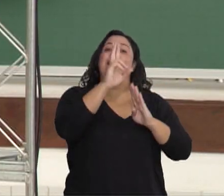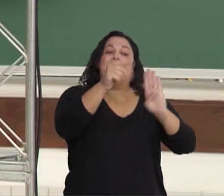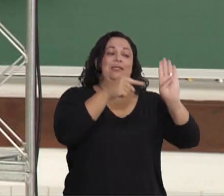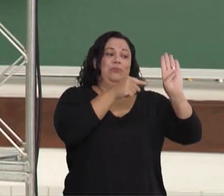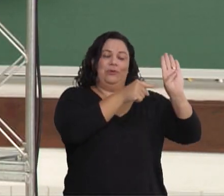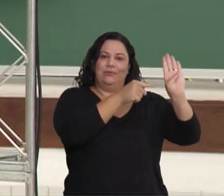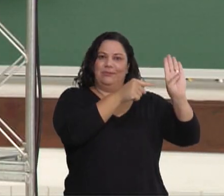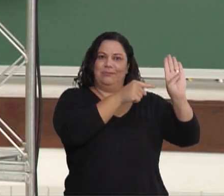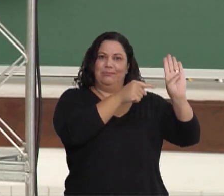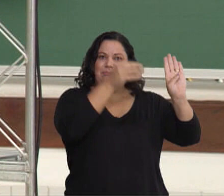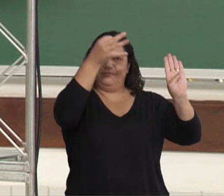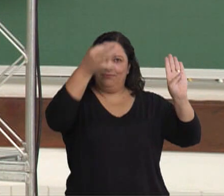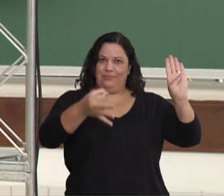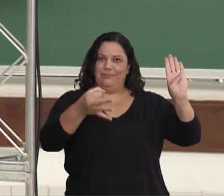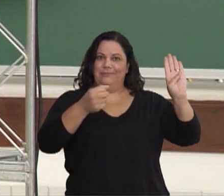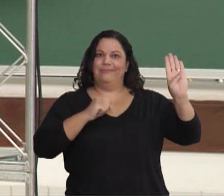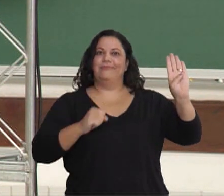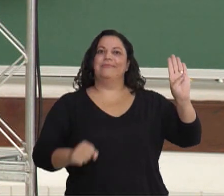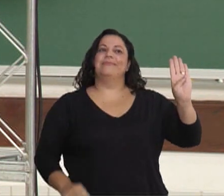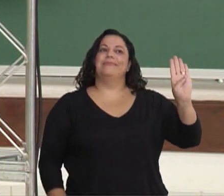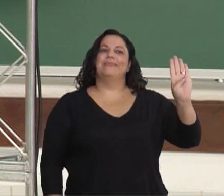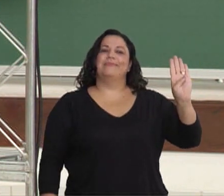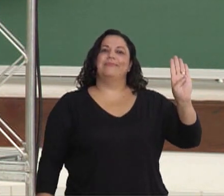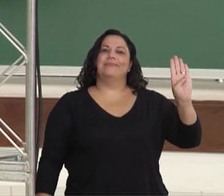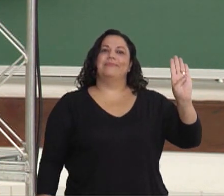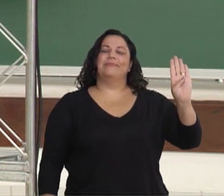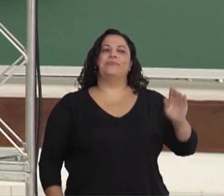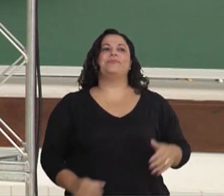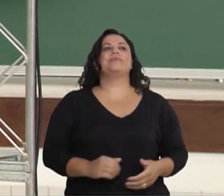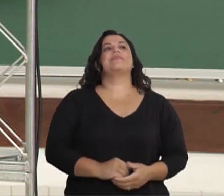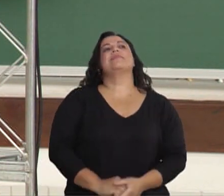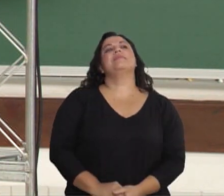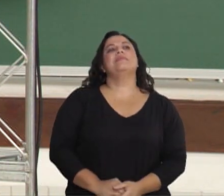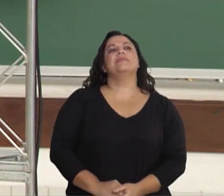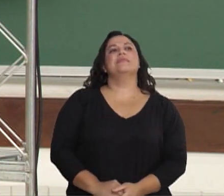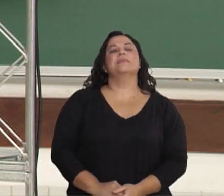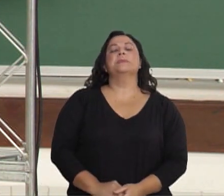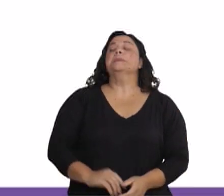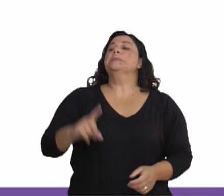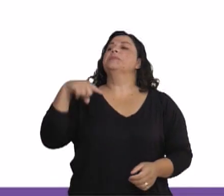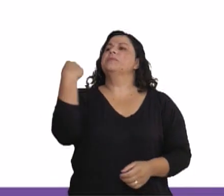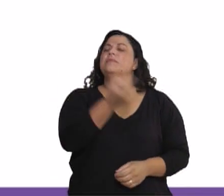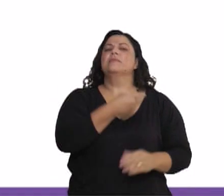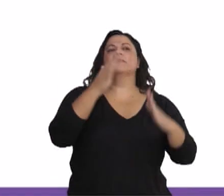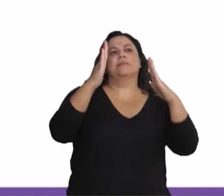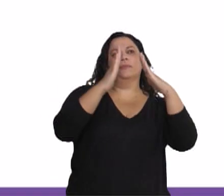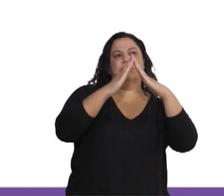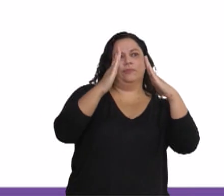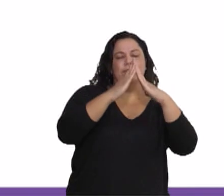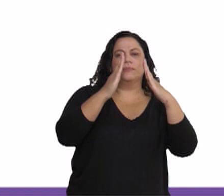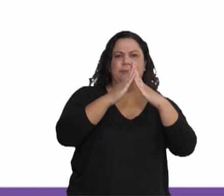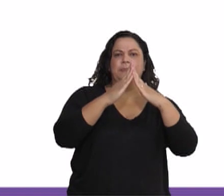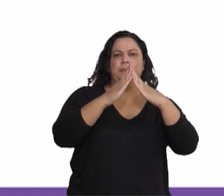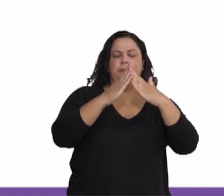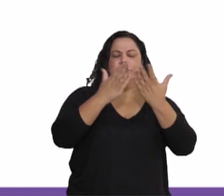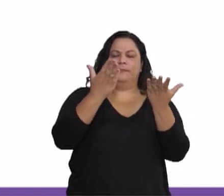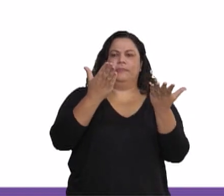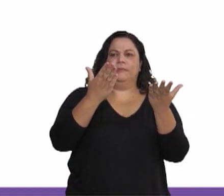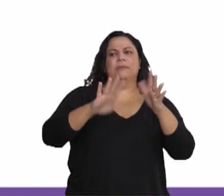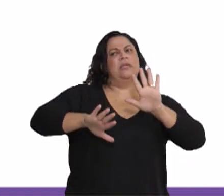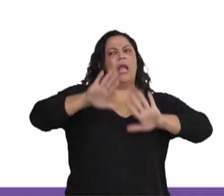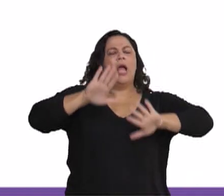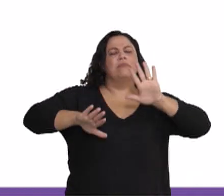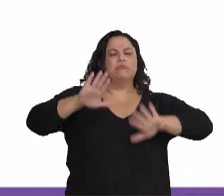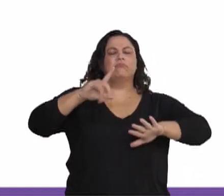próxima questão, ali ó. Então assim, em nossas casas geralmente são usados pisos de madeira ou